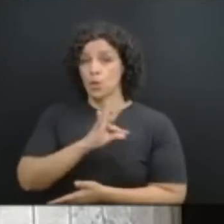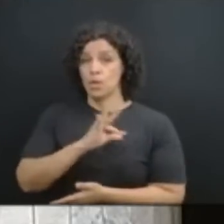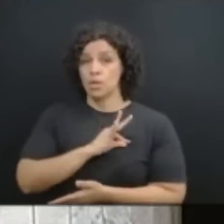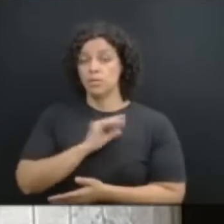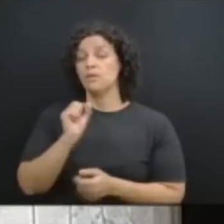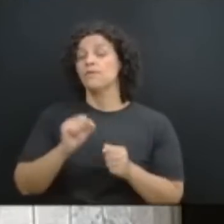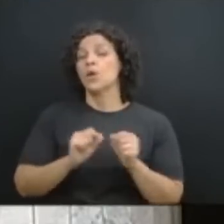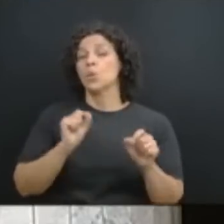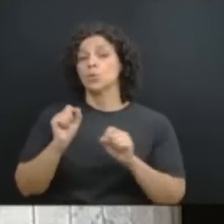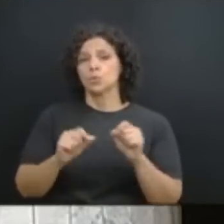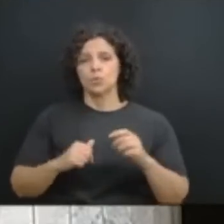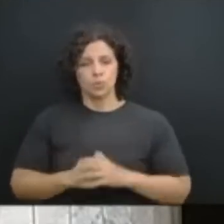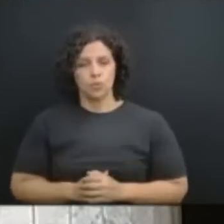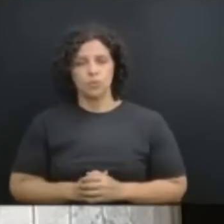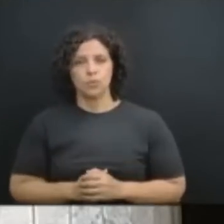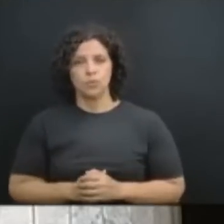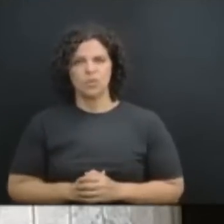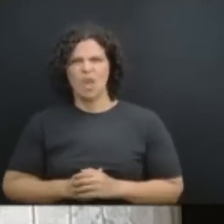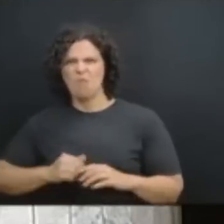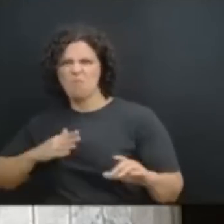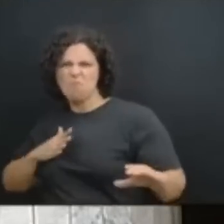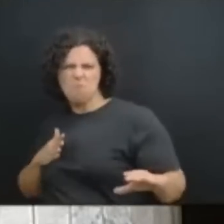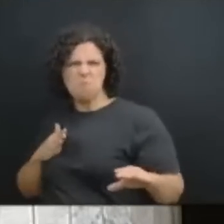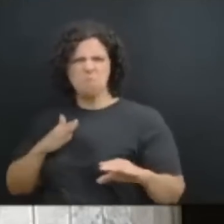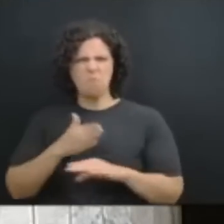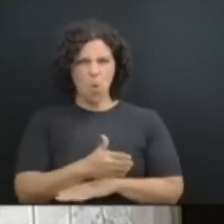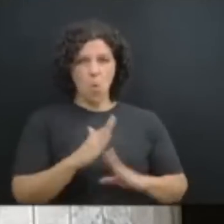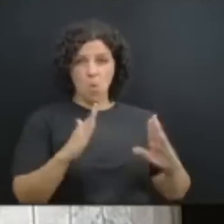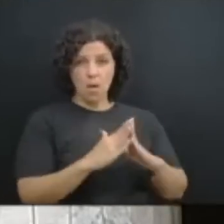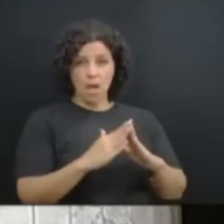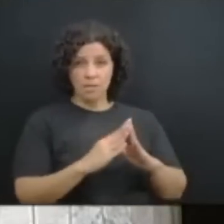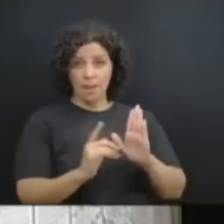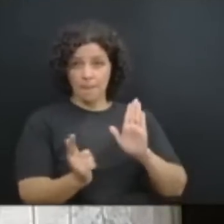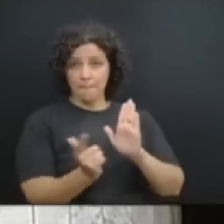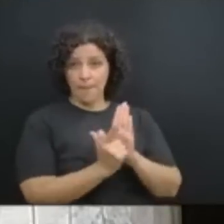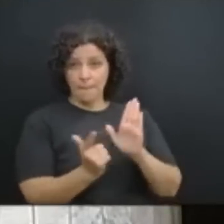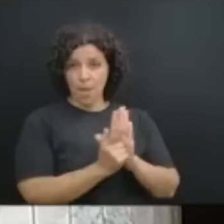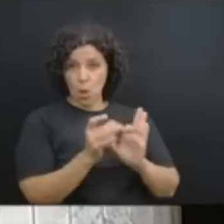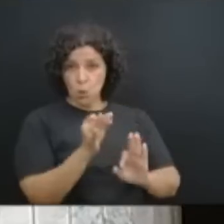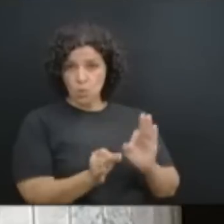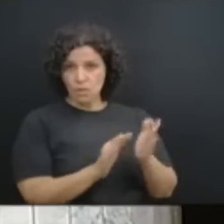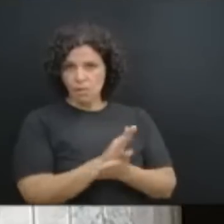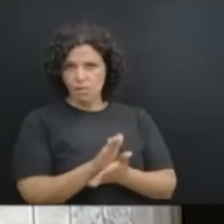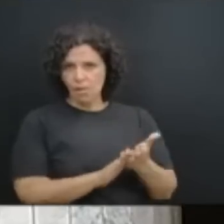militar adentrou a casa dele sem ordem,